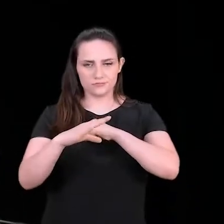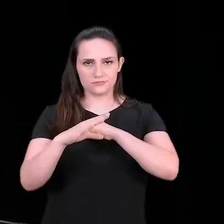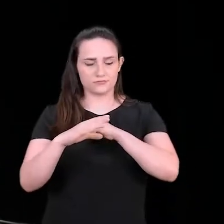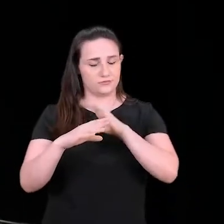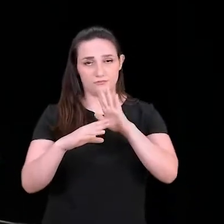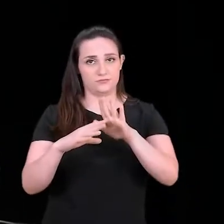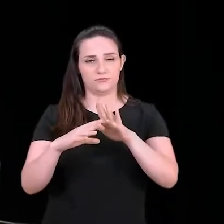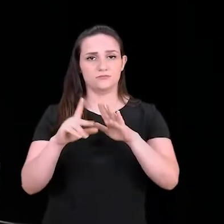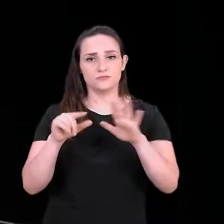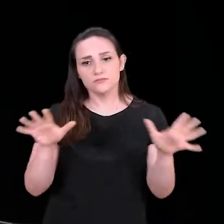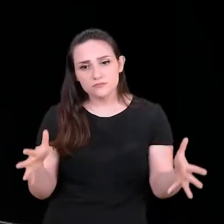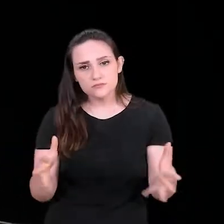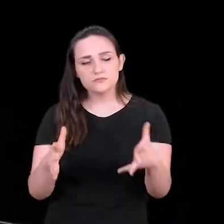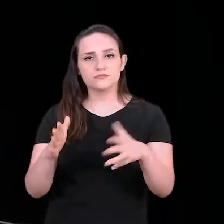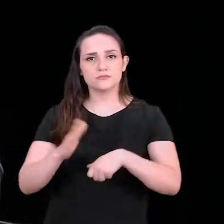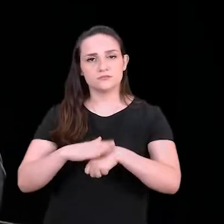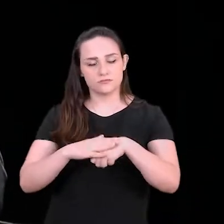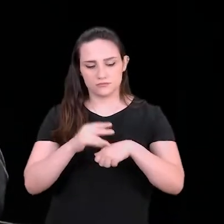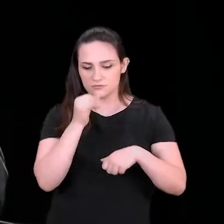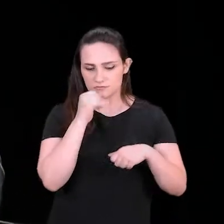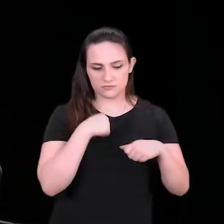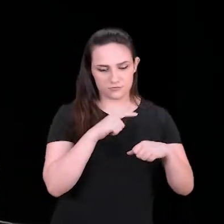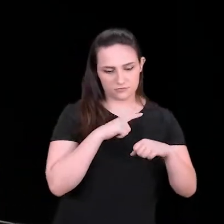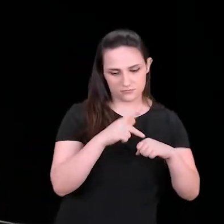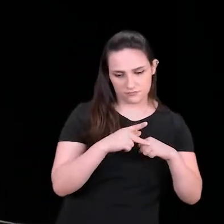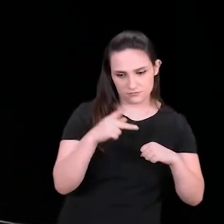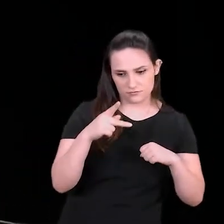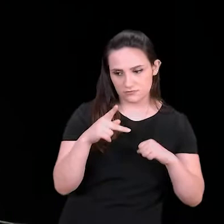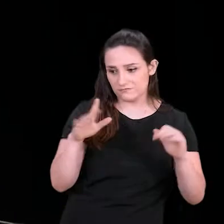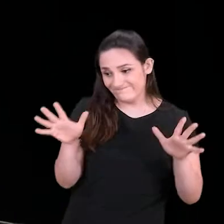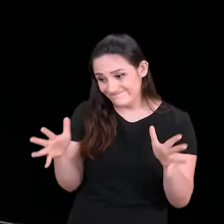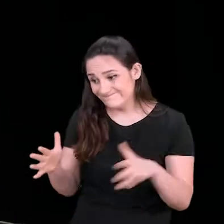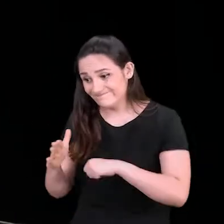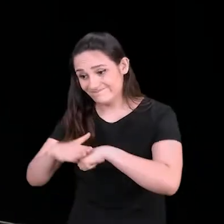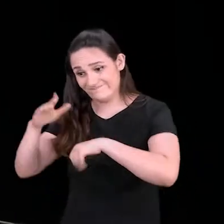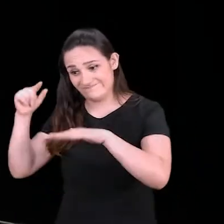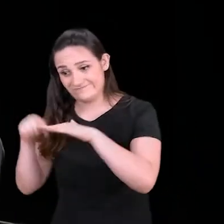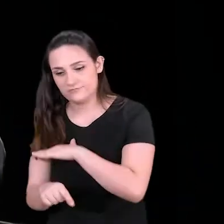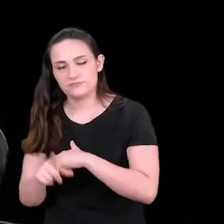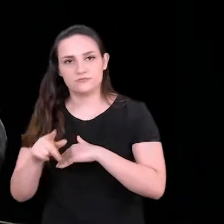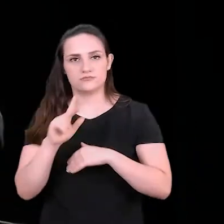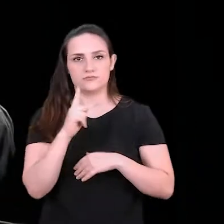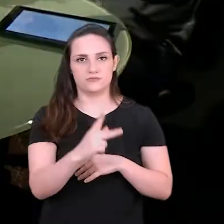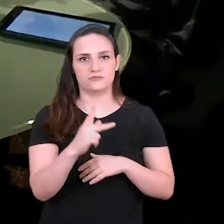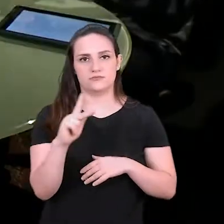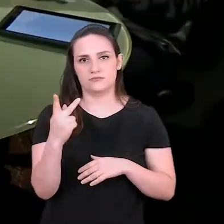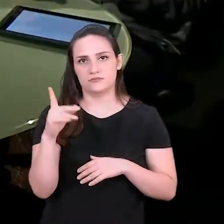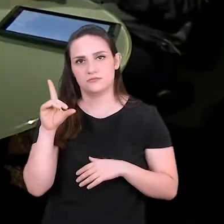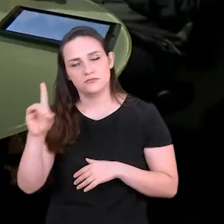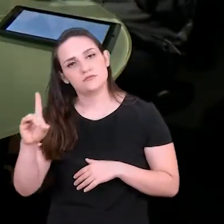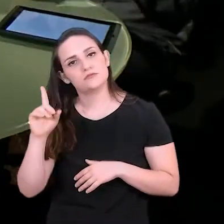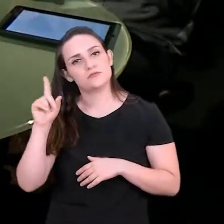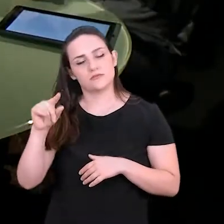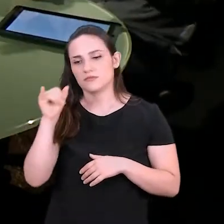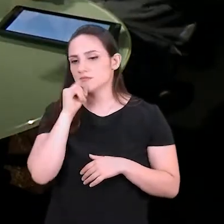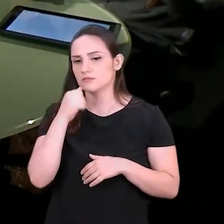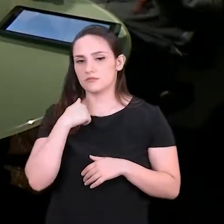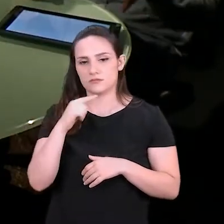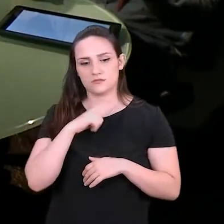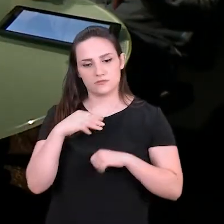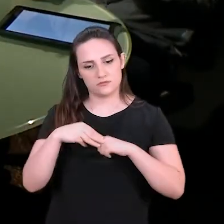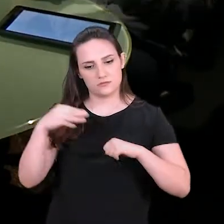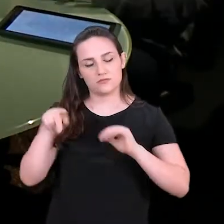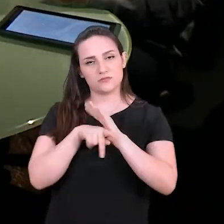dos programas dos programas de pós-graduação, né? Como, por exemplo, no meu caso, ligado ao mestrado